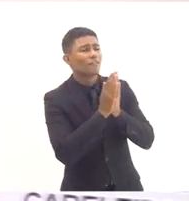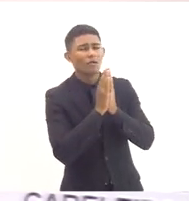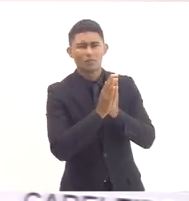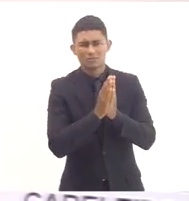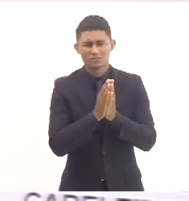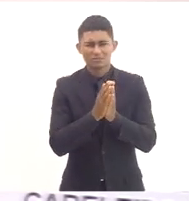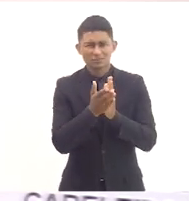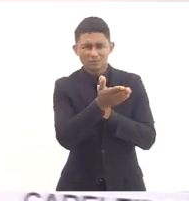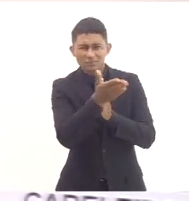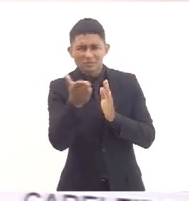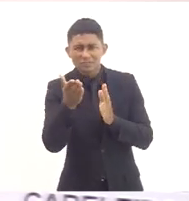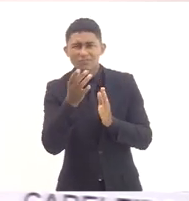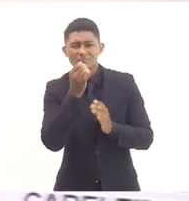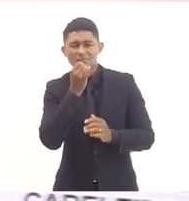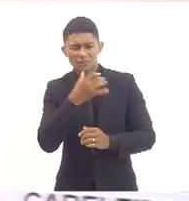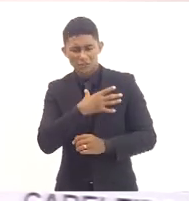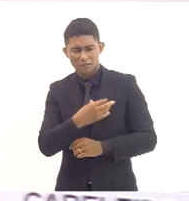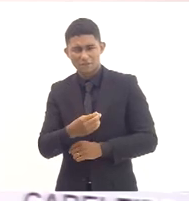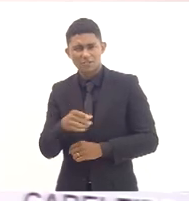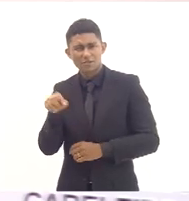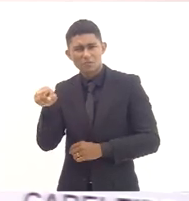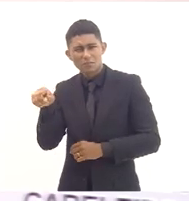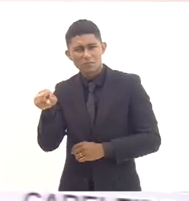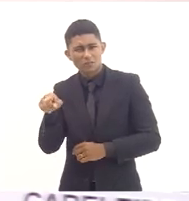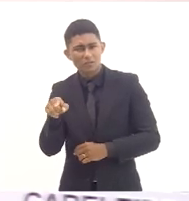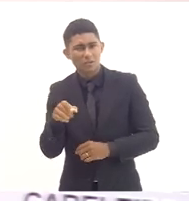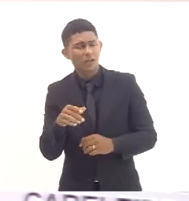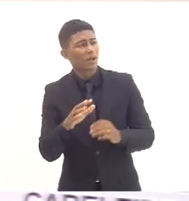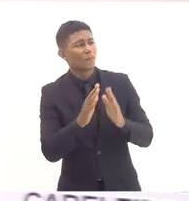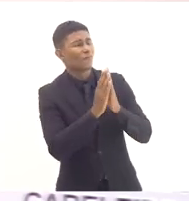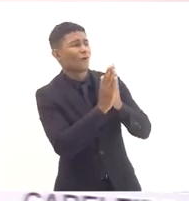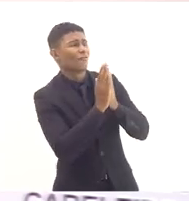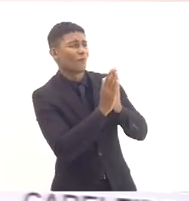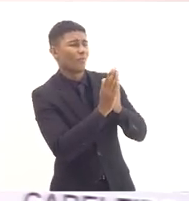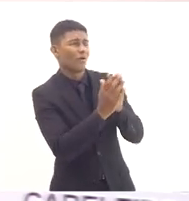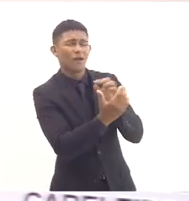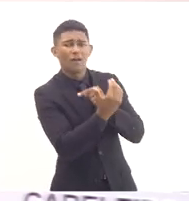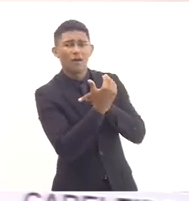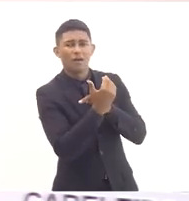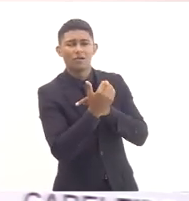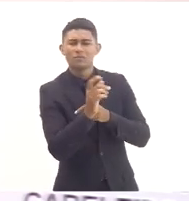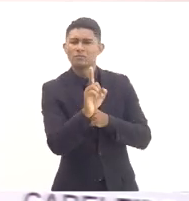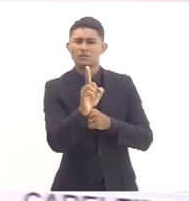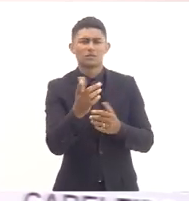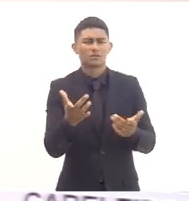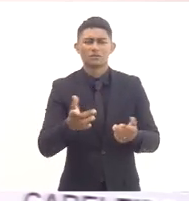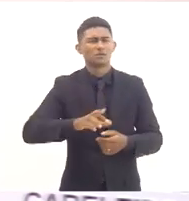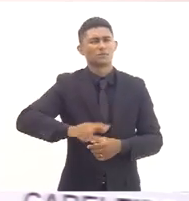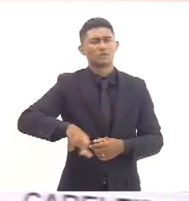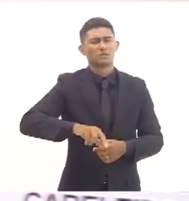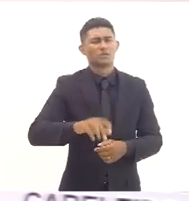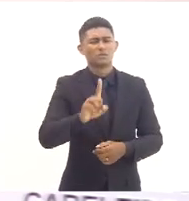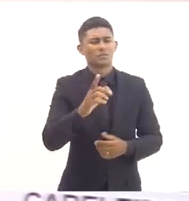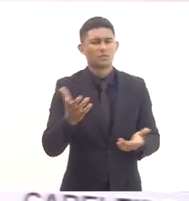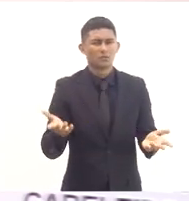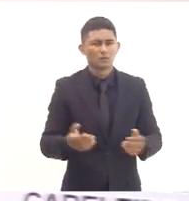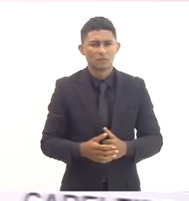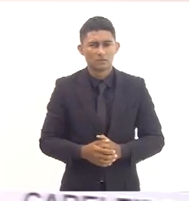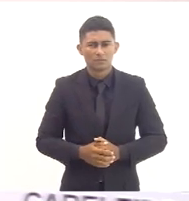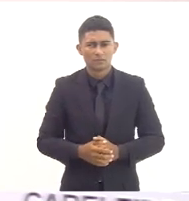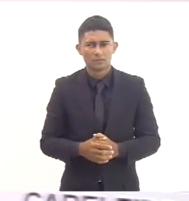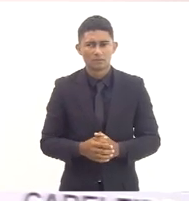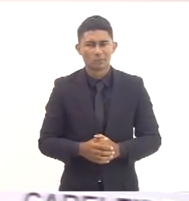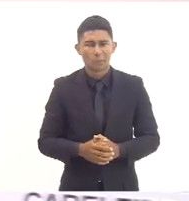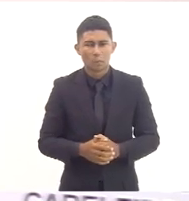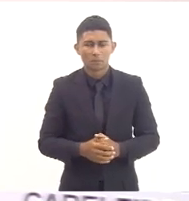que te façam algo ou para eles por favor não é favor e não é